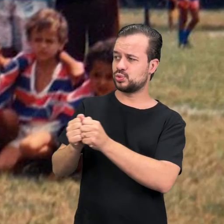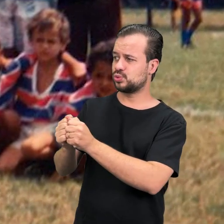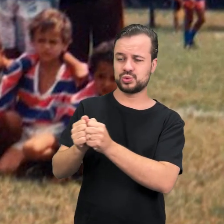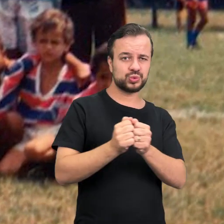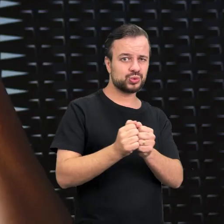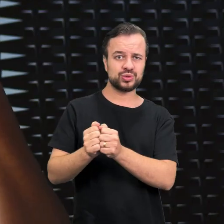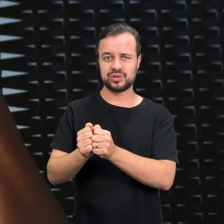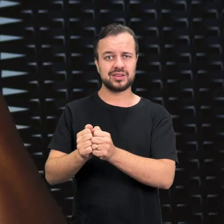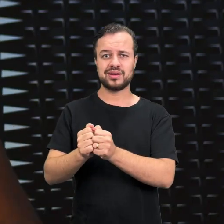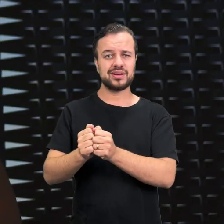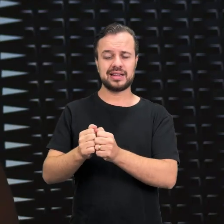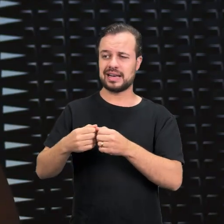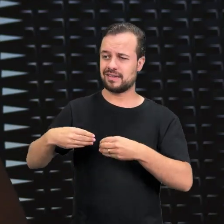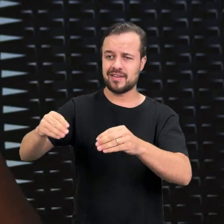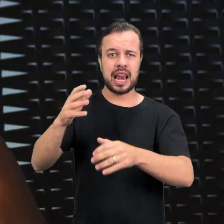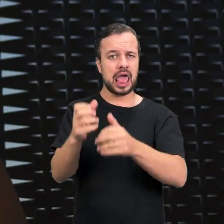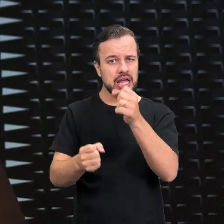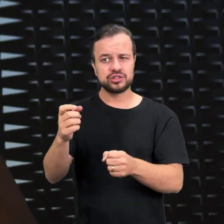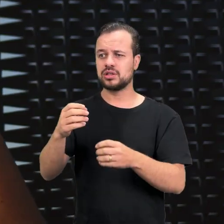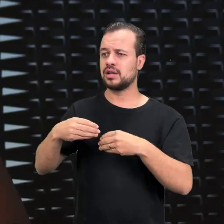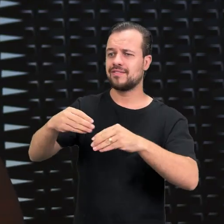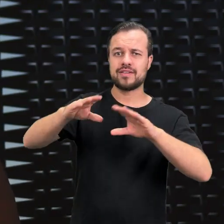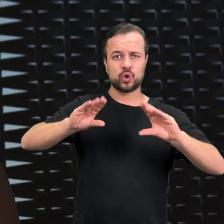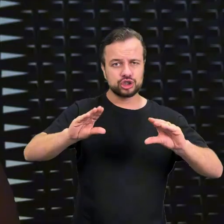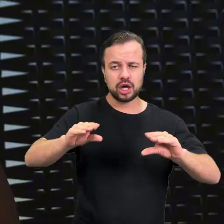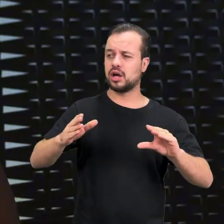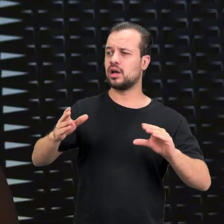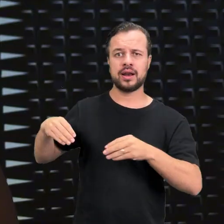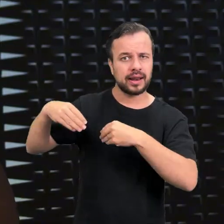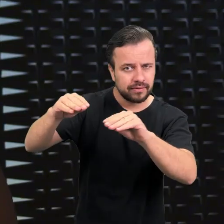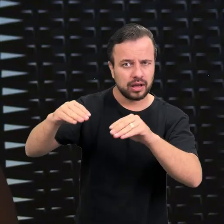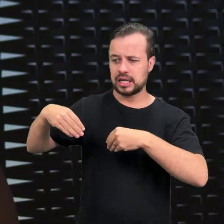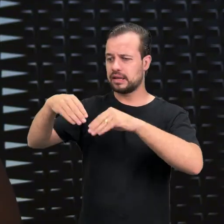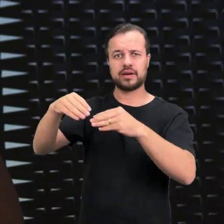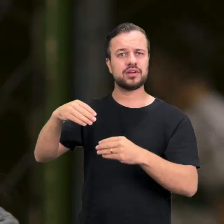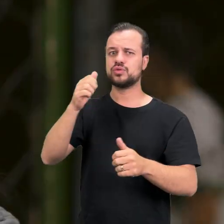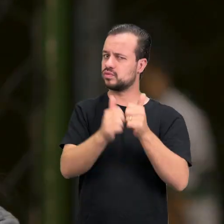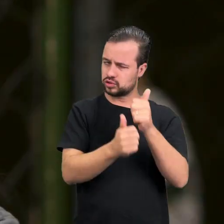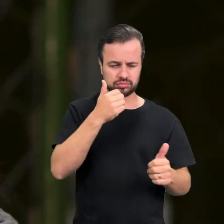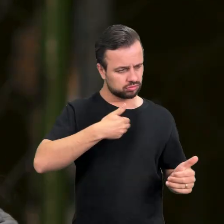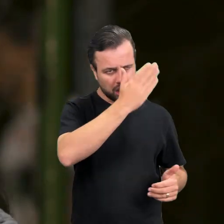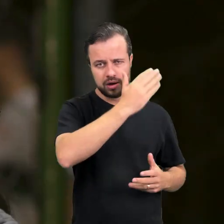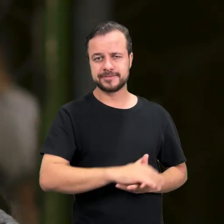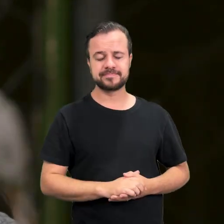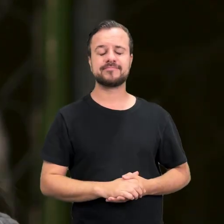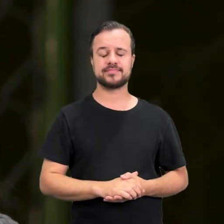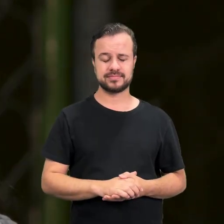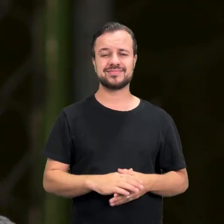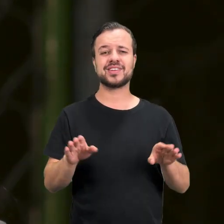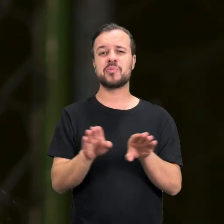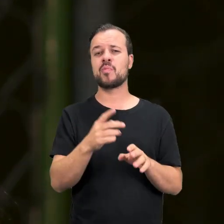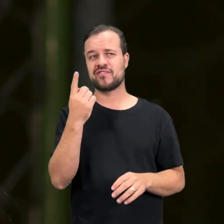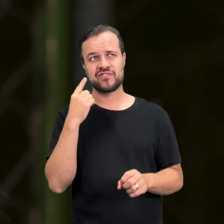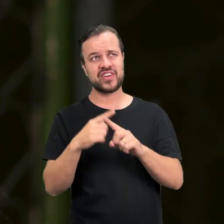fralda, leite, e levava negócio, levava colchão. A gente levava e eu jogava. Aí a Kombi